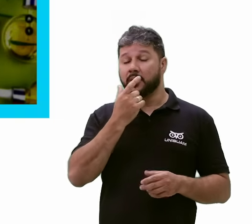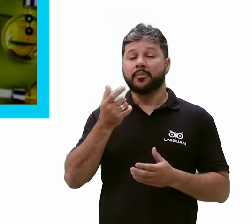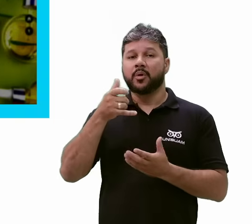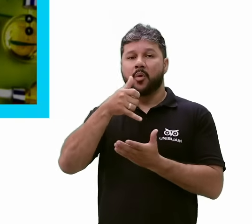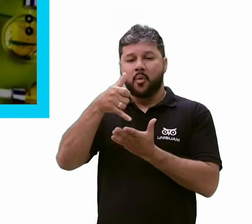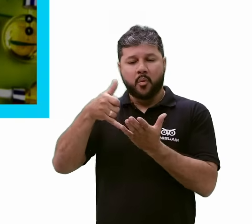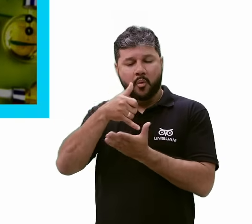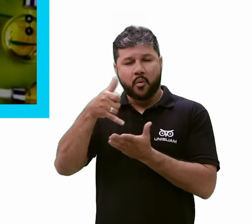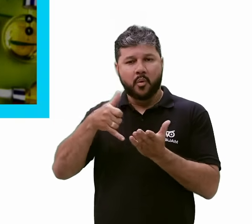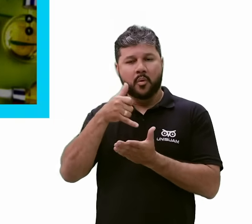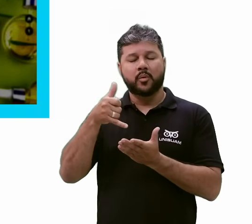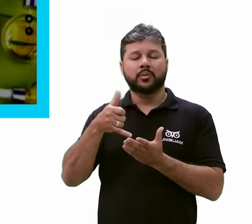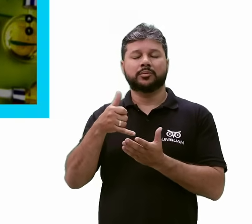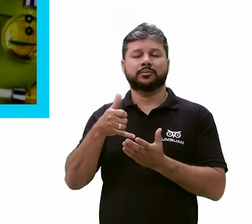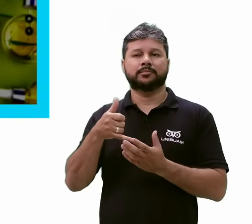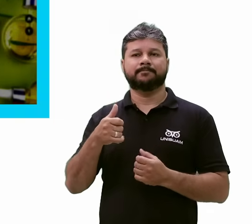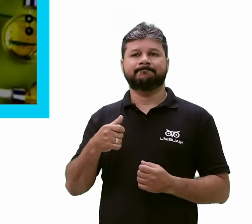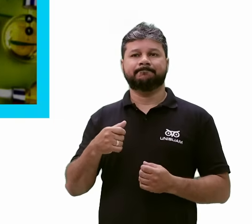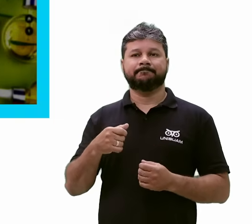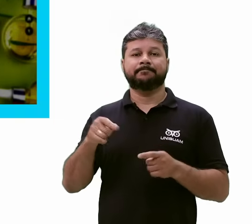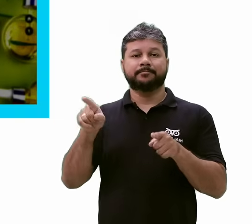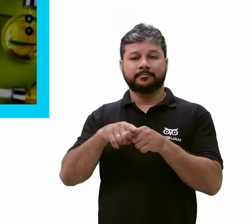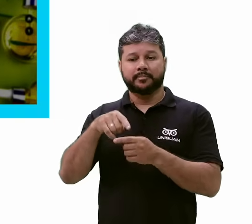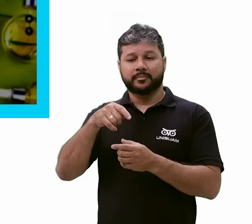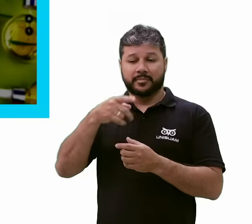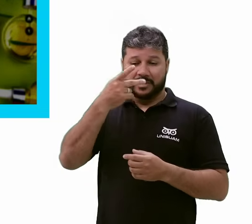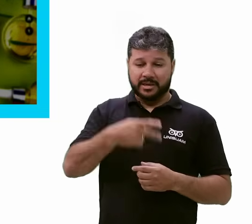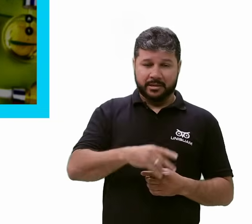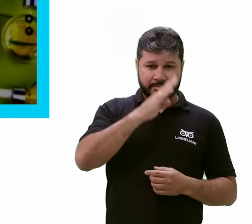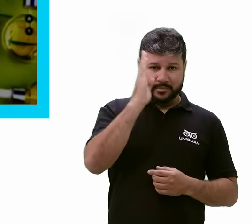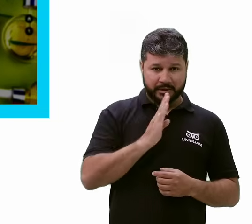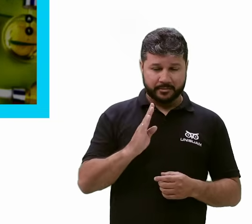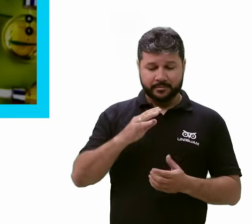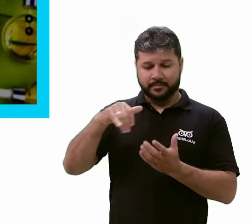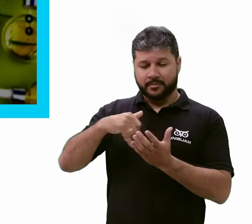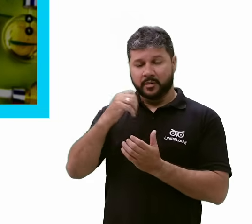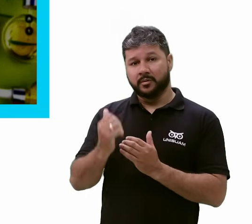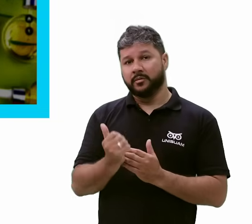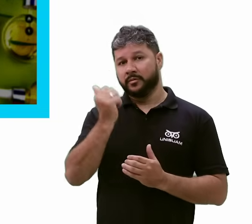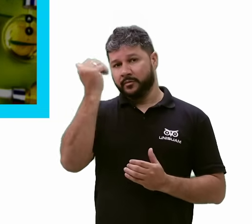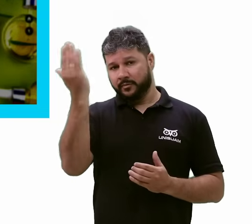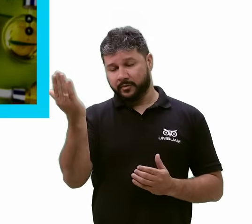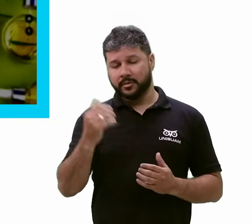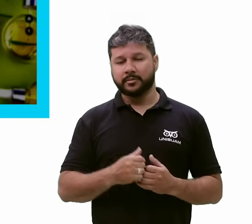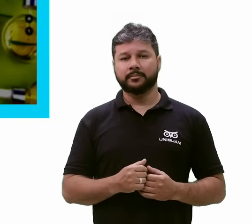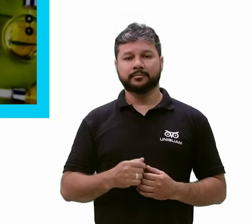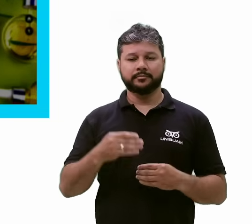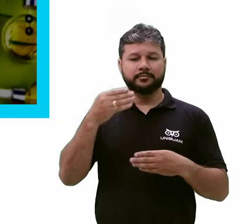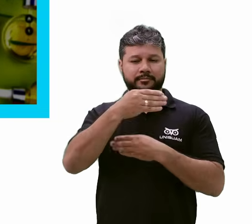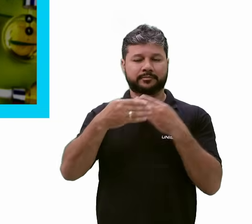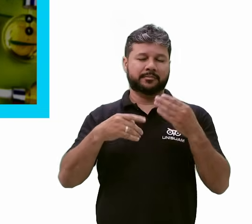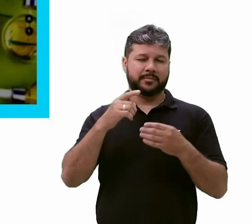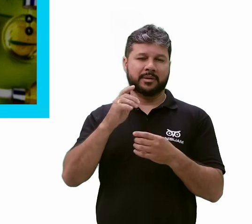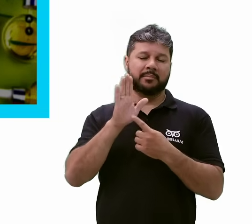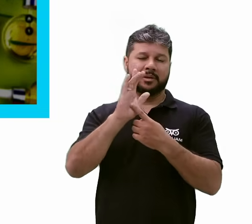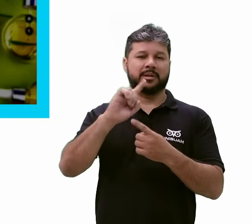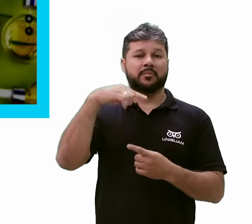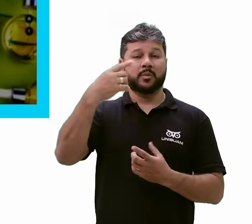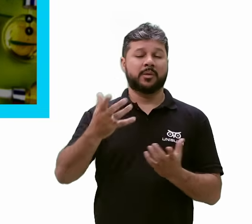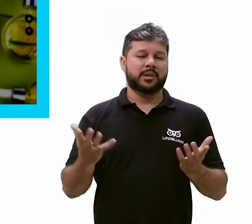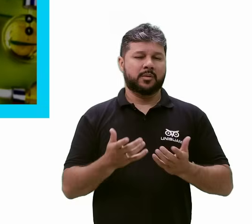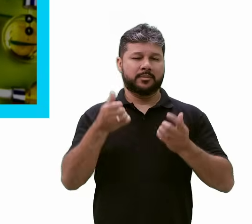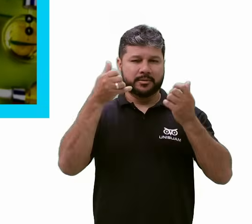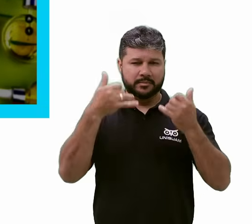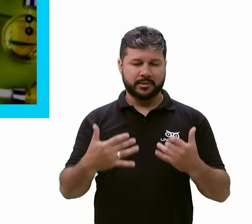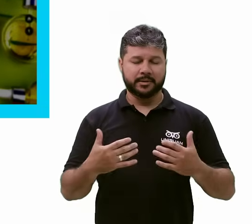óleos produzidos nacionalmente para os óleos internacionais, tá? Eu devia ter colocado esse slide